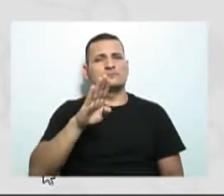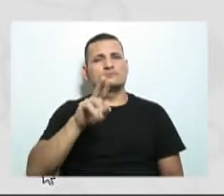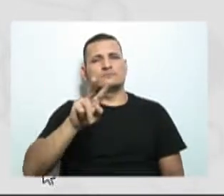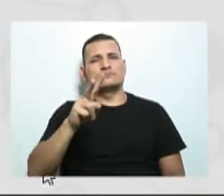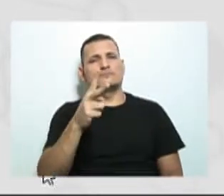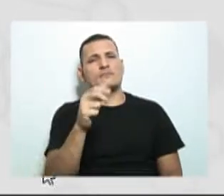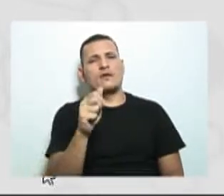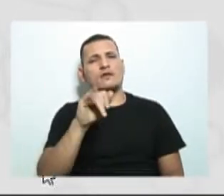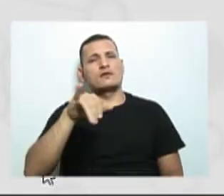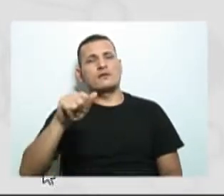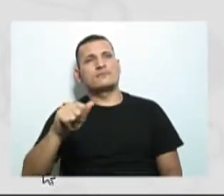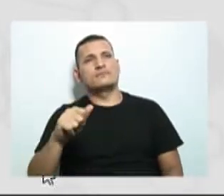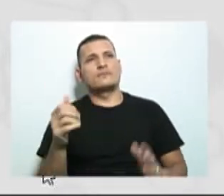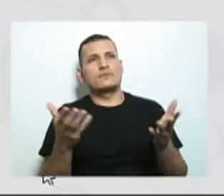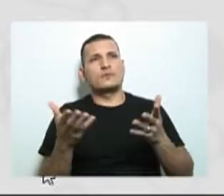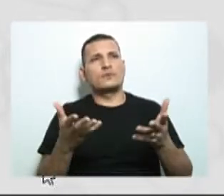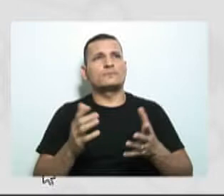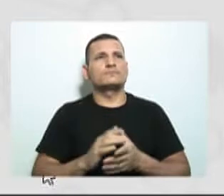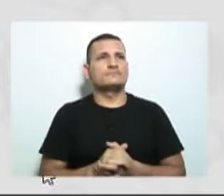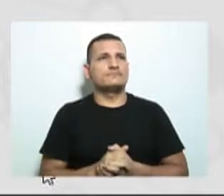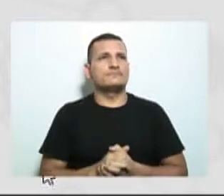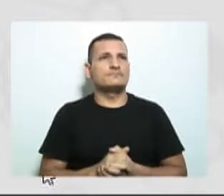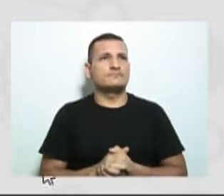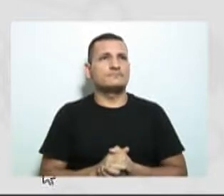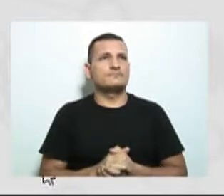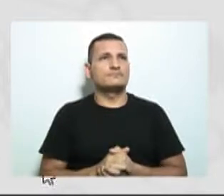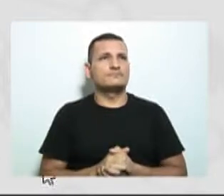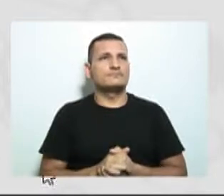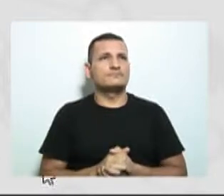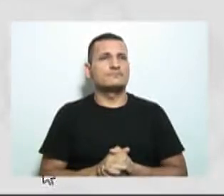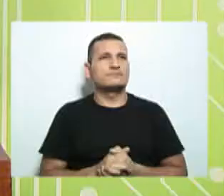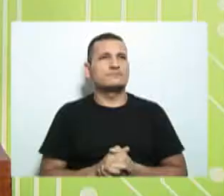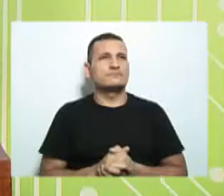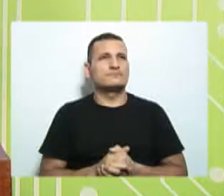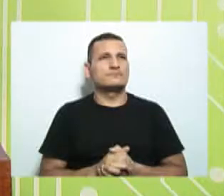E agora? Então vamos lá. Antigamente, como se soletrava Bahia?